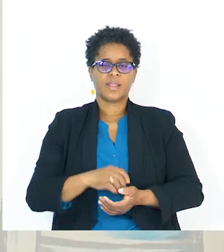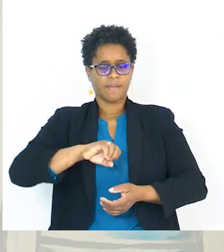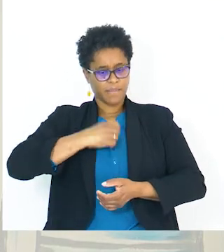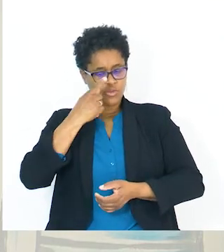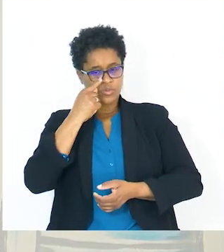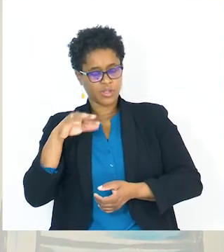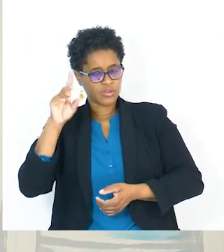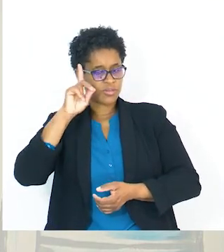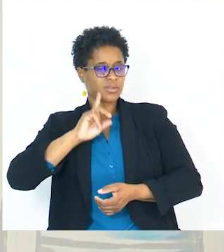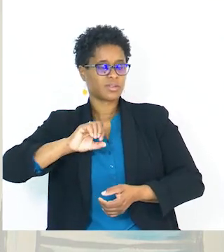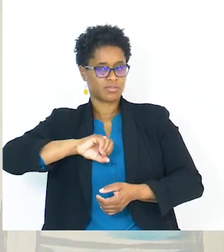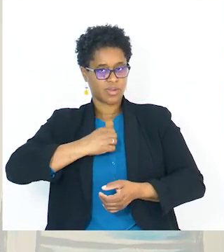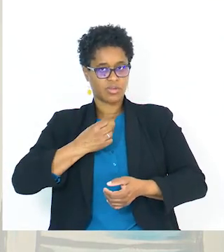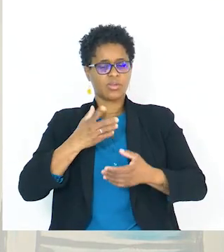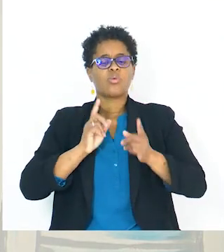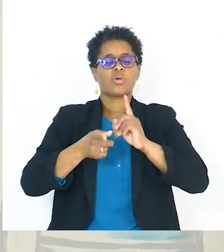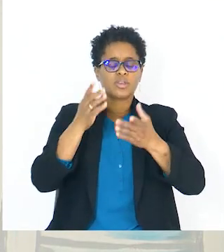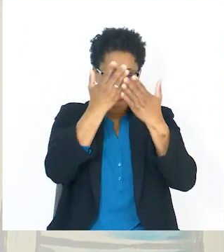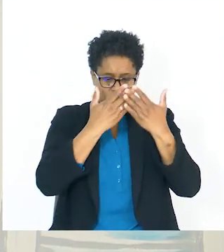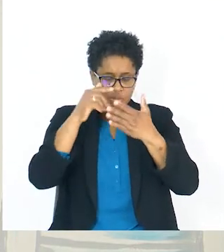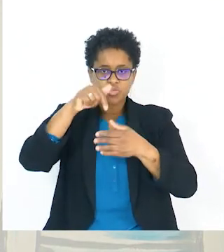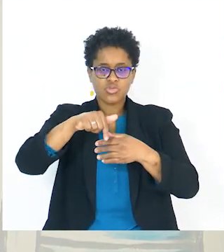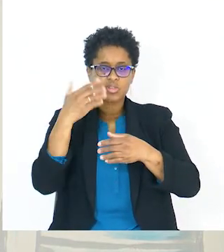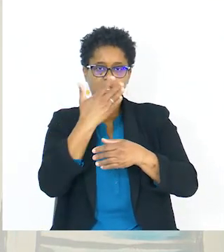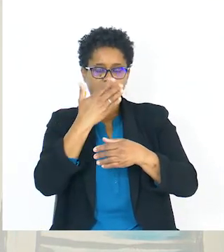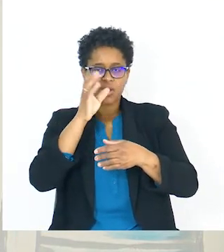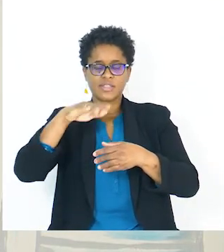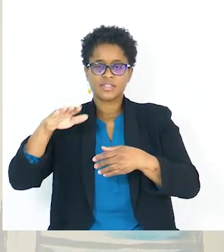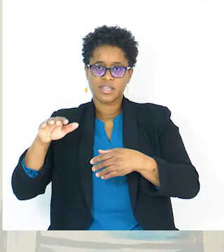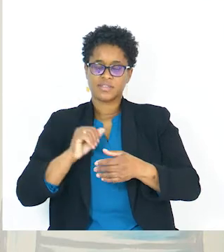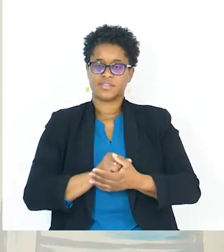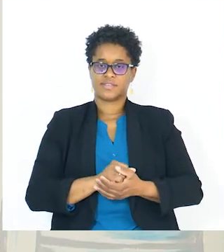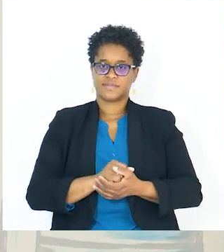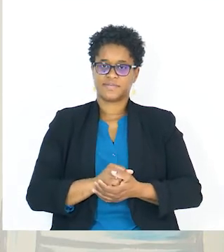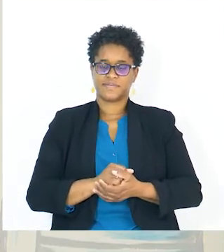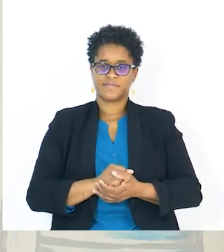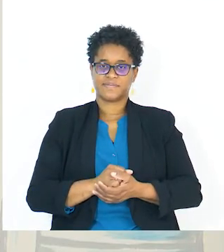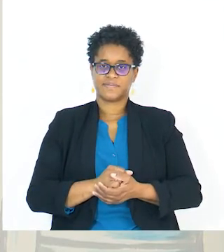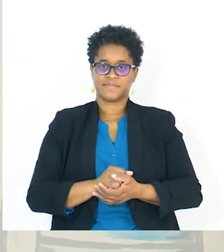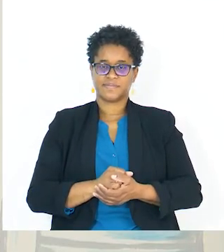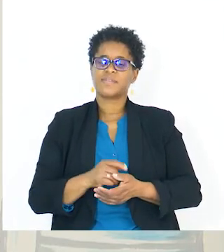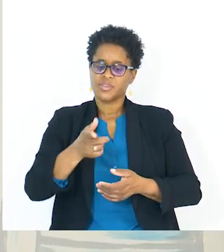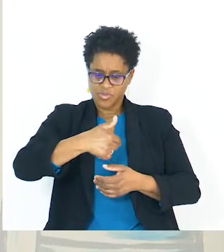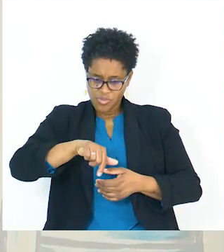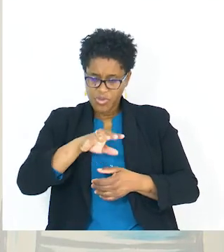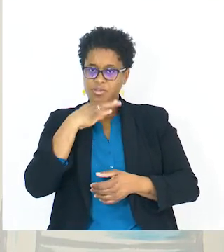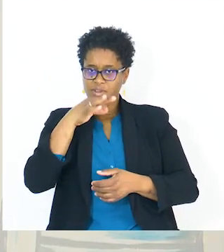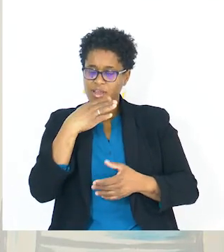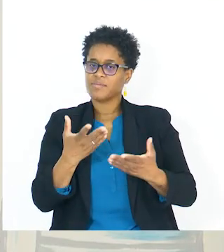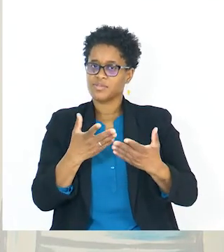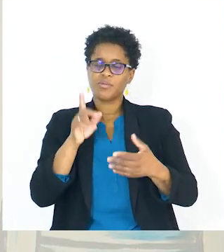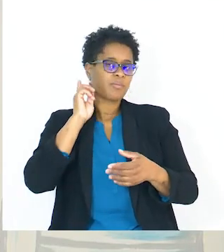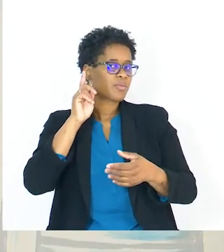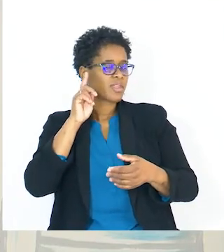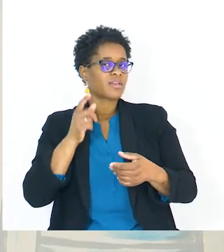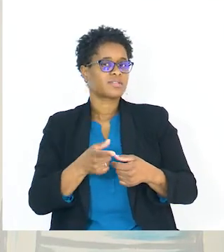Meus meninos e minhas meninas, o que nós estudamos hoje na nossa aula de Ciências Integradas? Nós falamos sobre